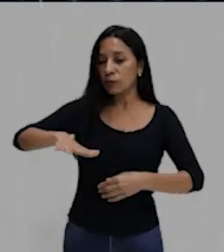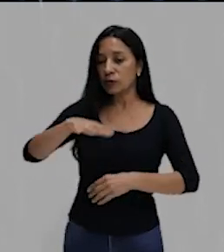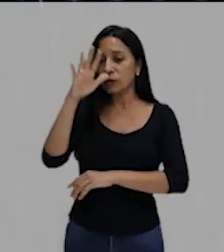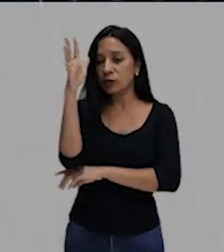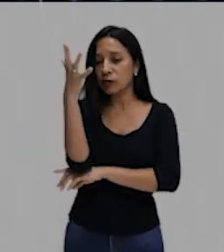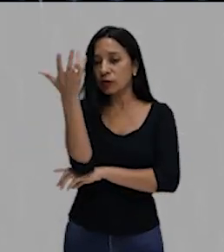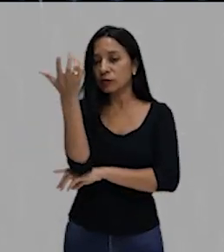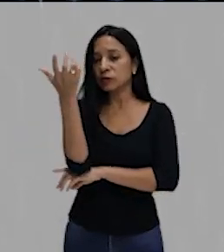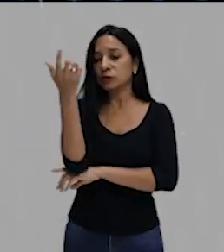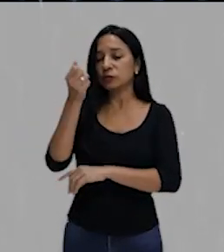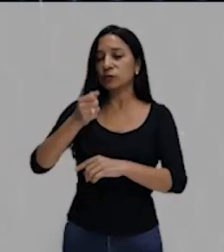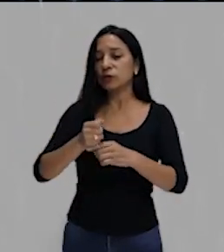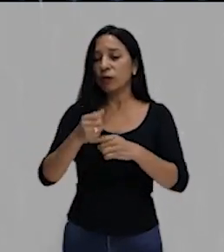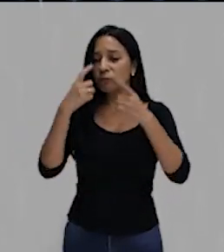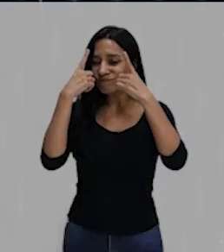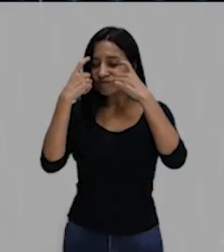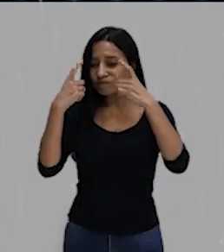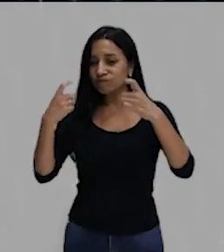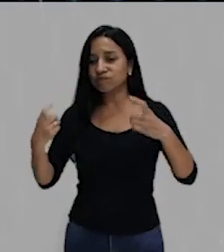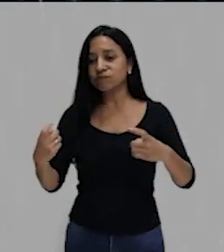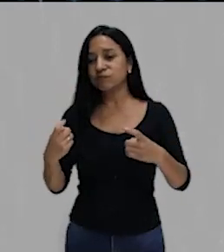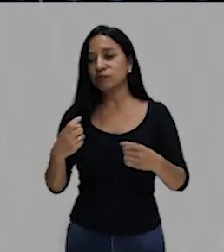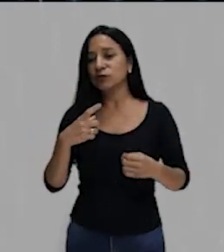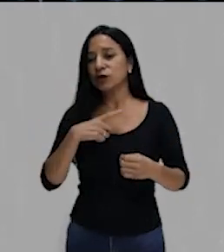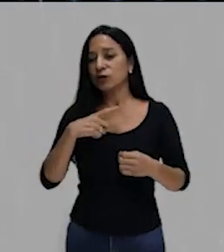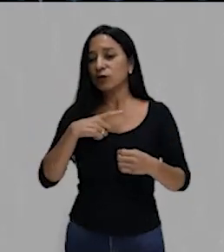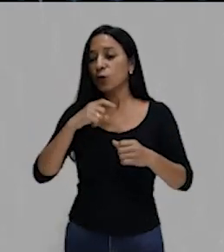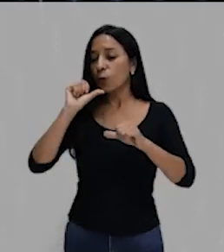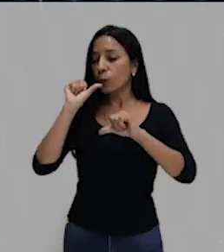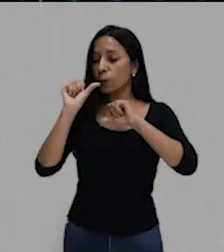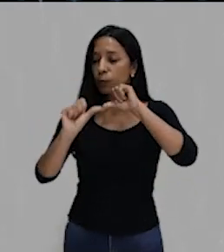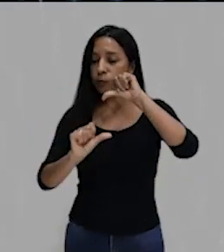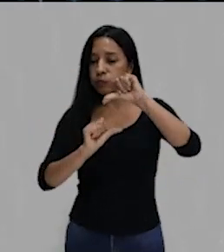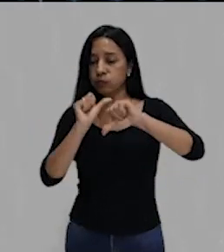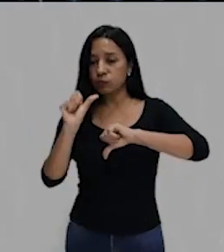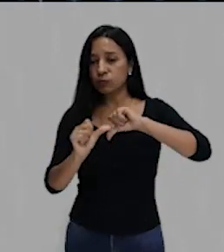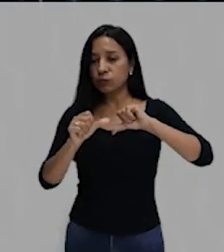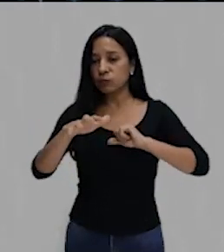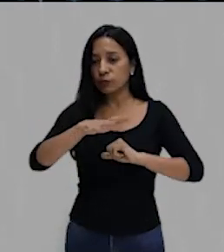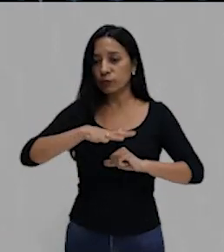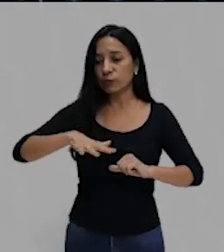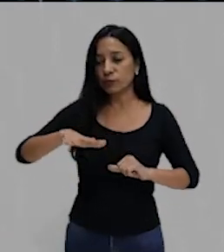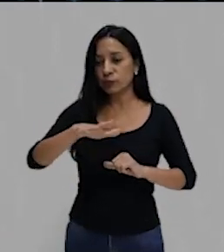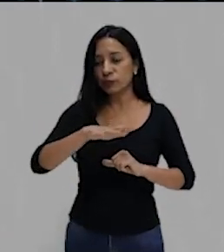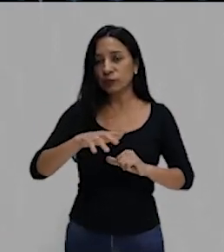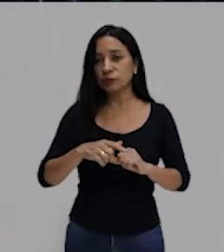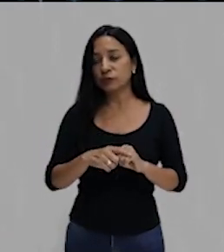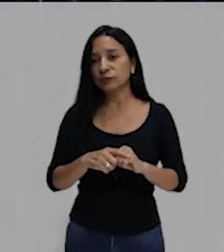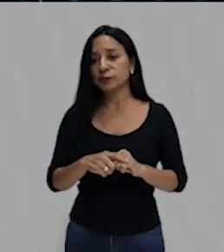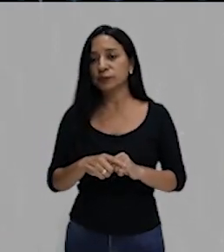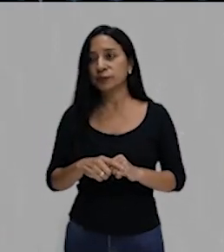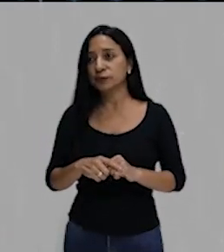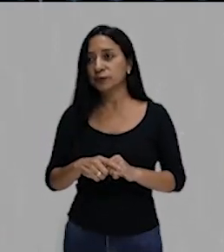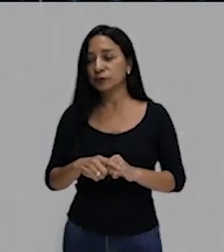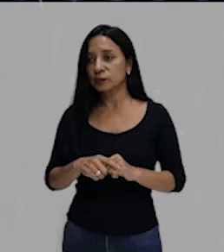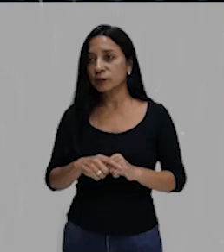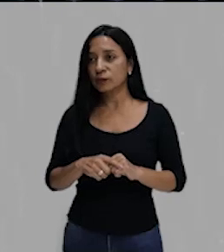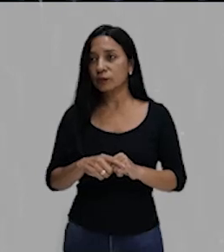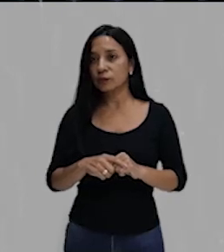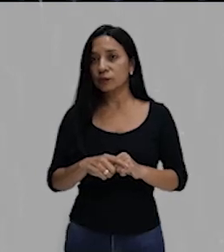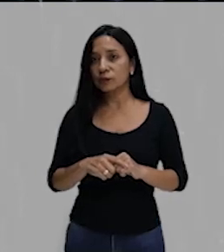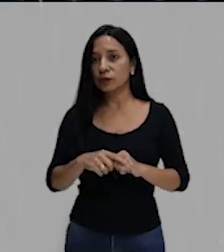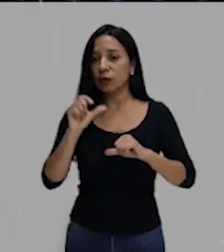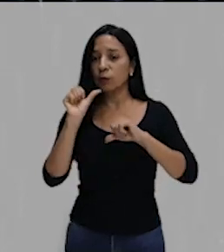mais agressiva. Ele tem a tendência de alterar esse meio ambiente. Essas alterações que os seres